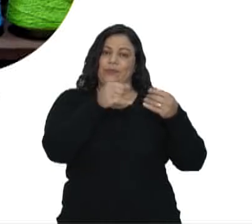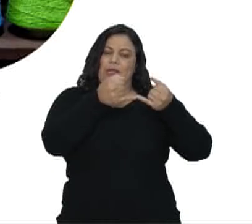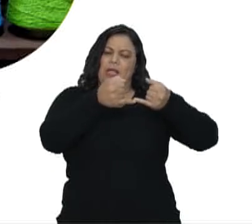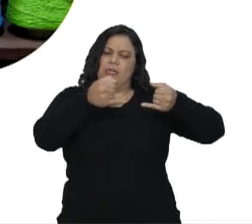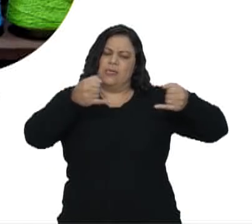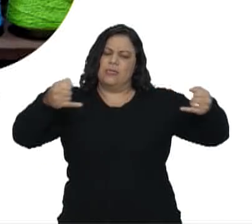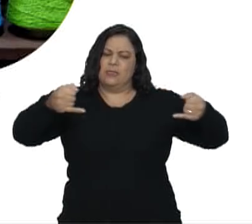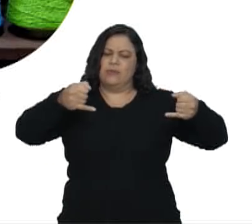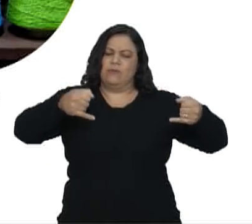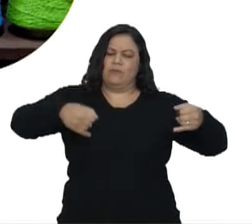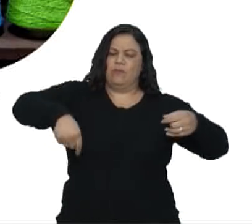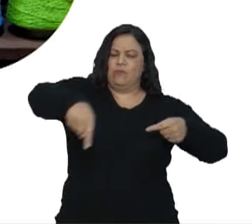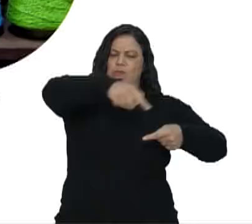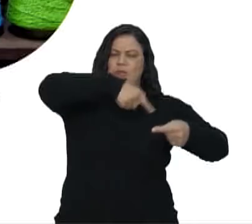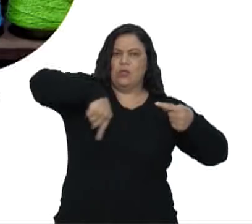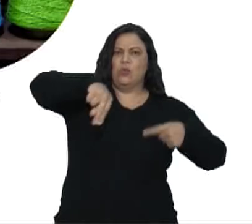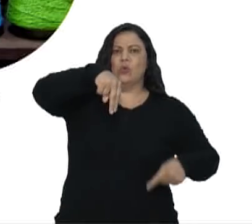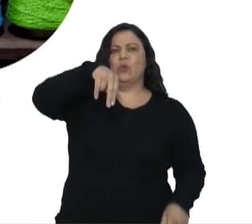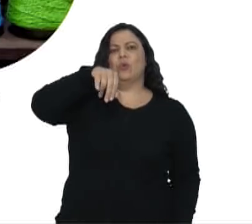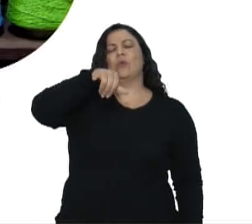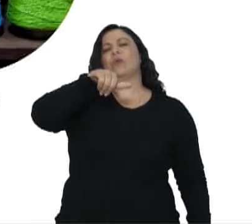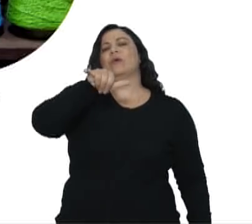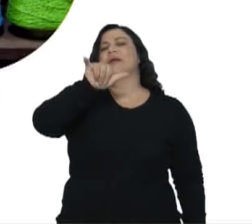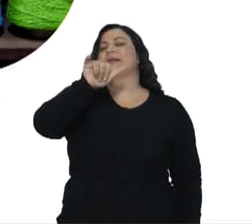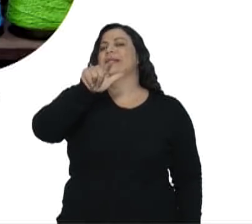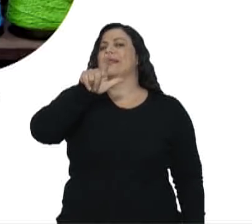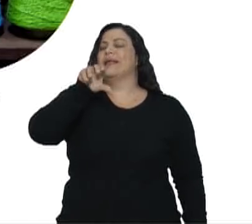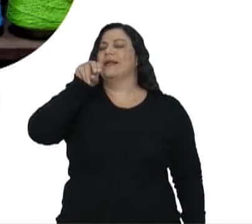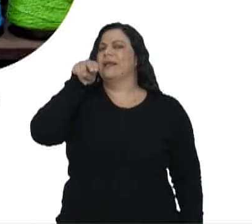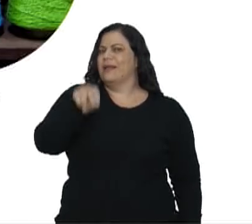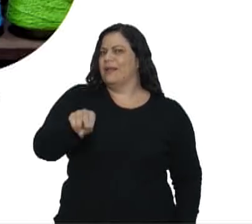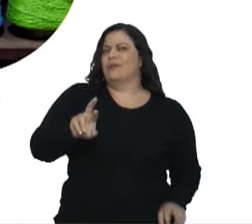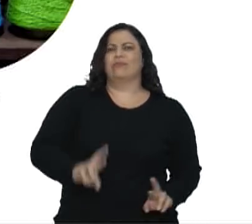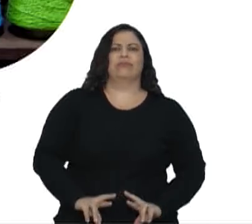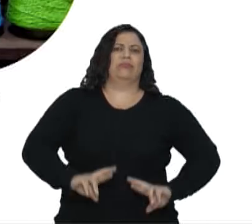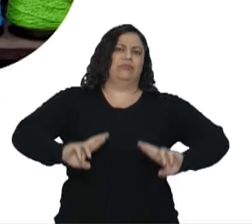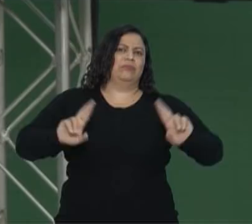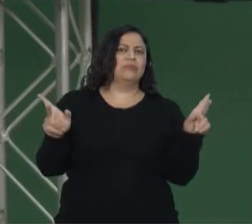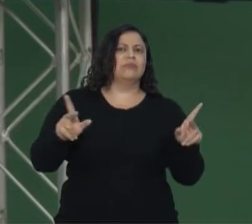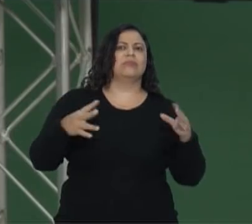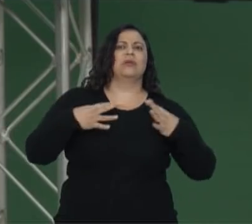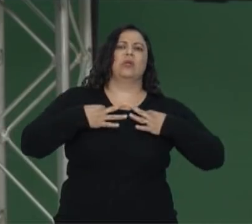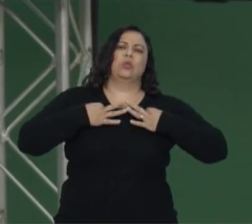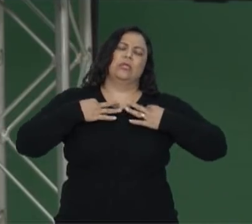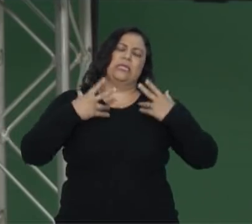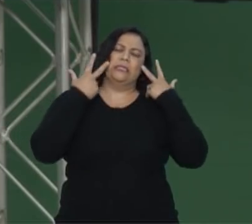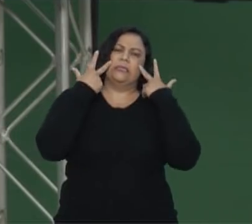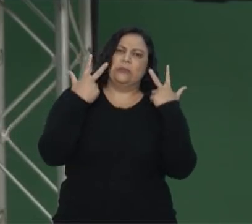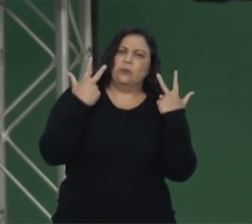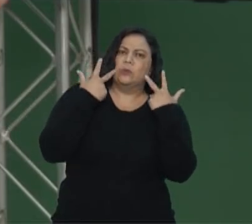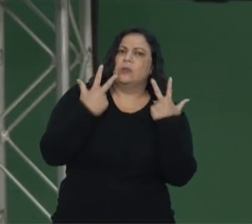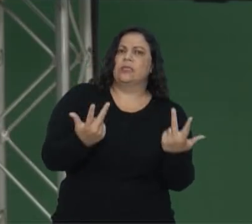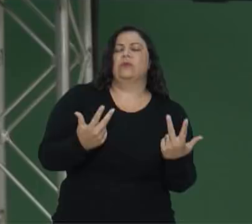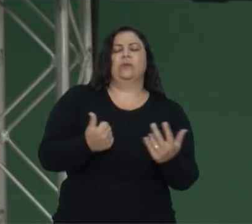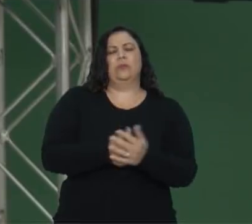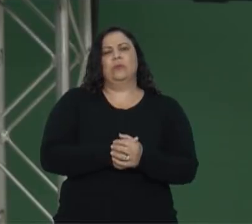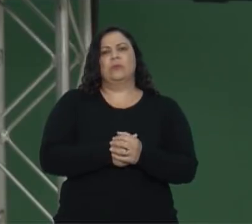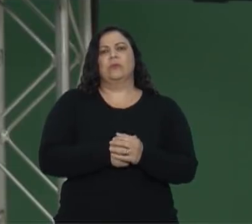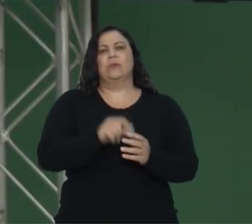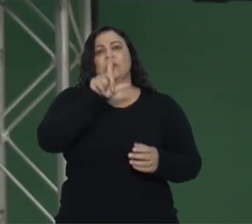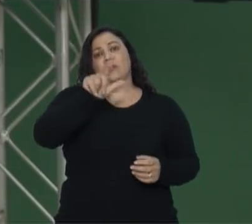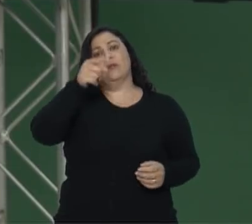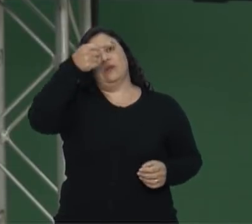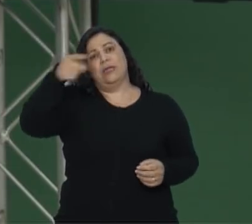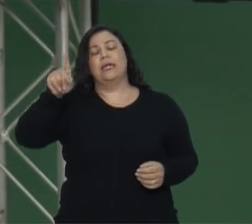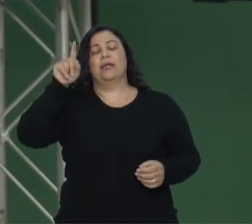que são totalmente sintéticos. Diferente de um tecido natural, por exemplo, uma lã, eu tenho o nylon,